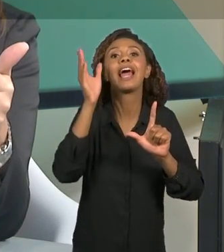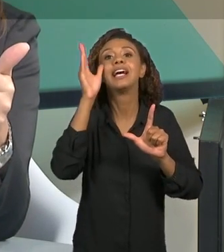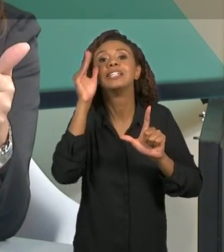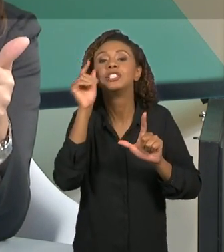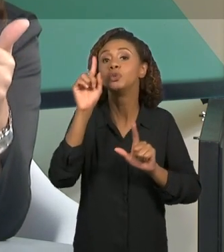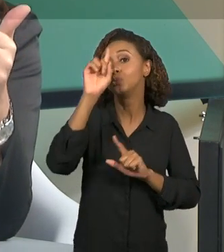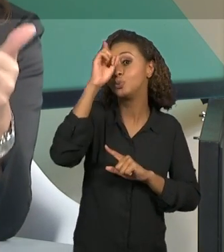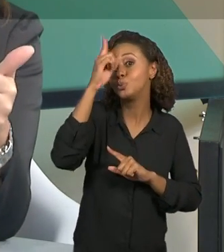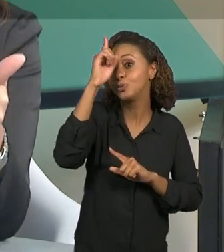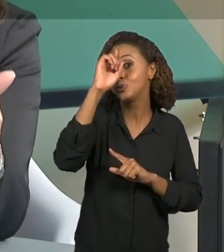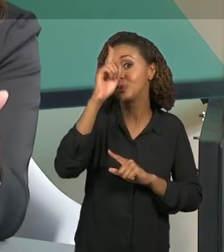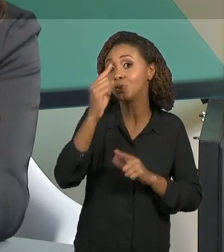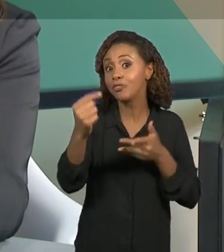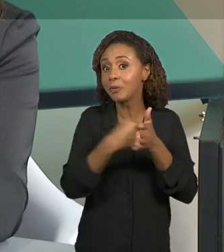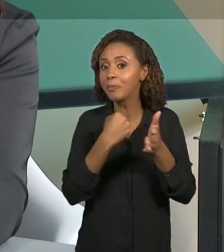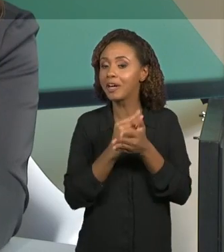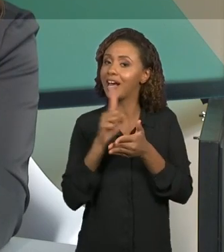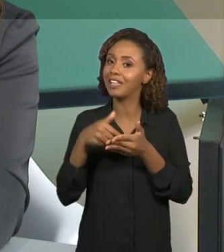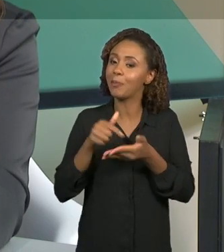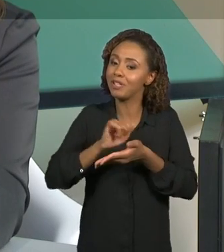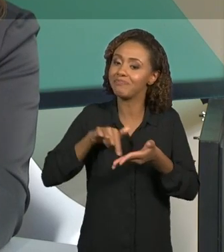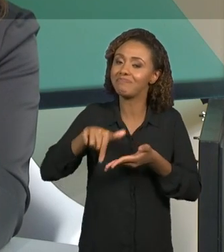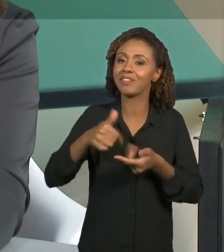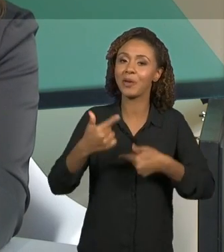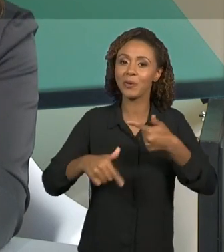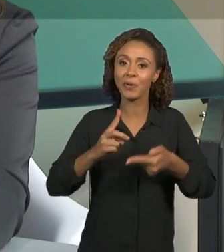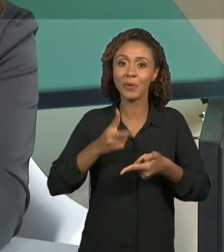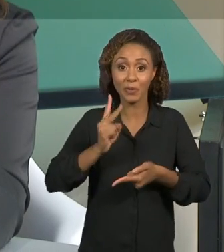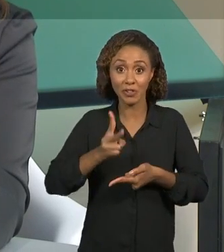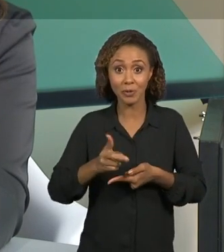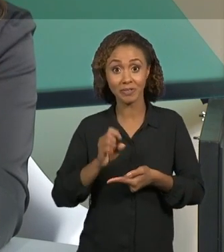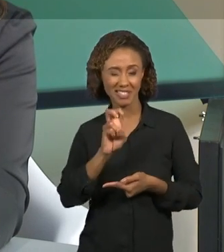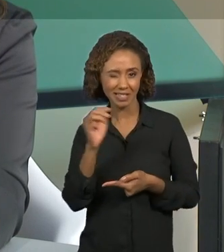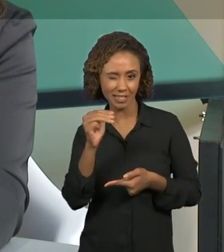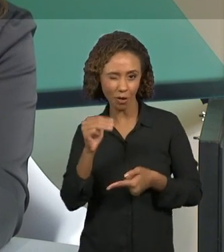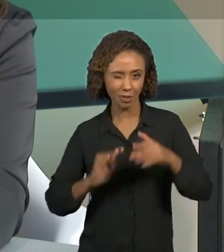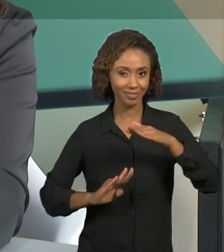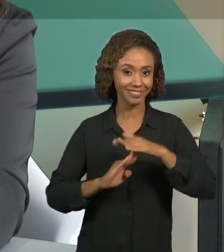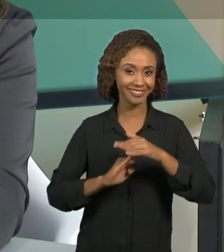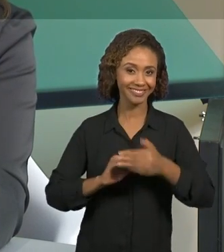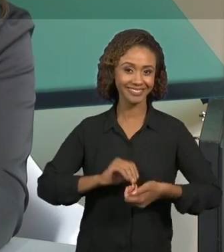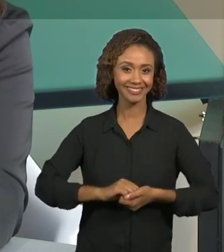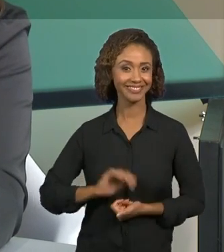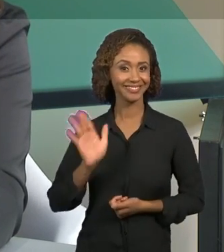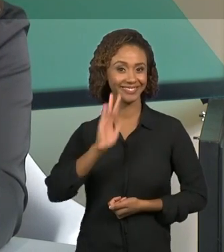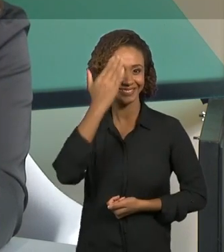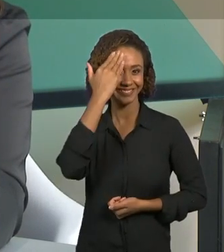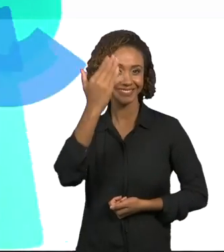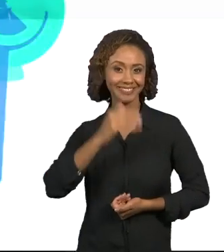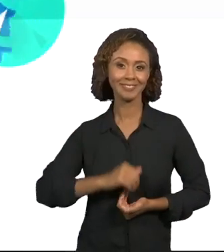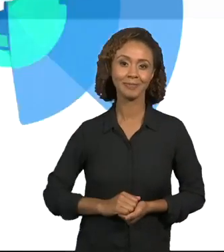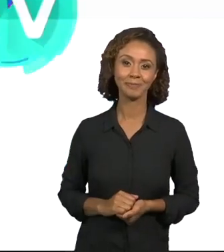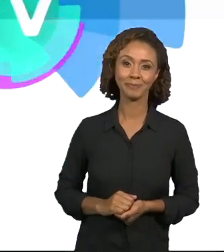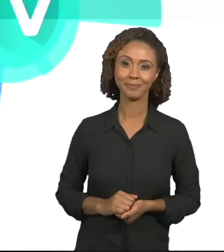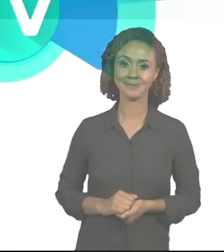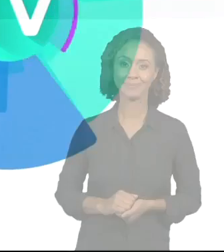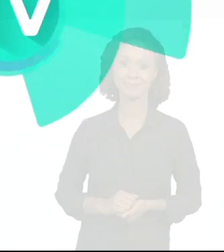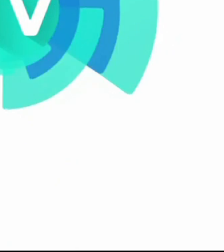são as suas dúvidas e aí a gente continua nossas atividades tá bom então vamos 5 minutinhos intervalo obrigado